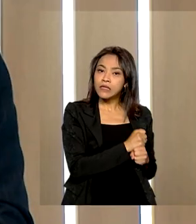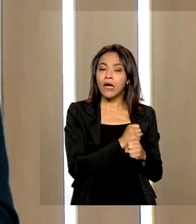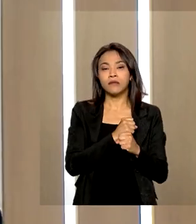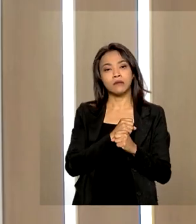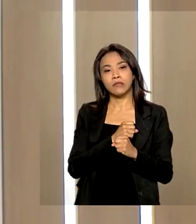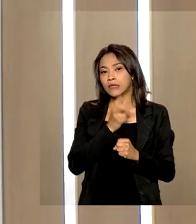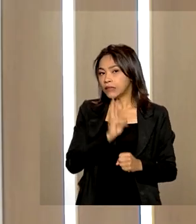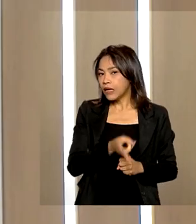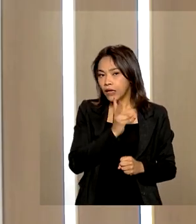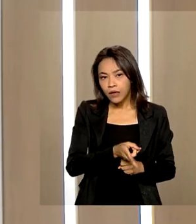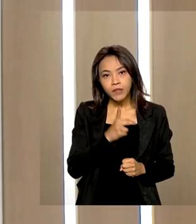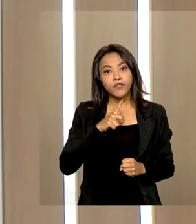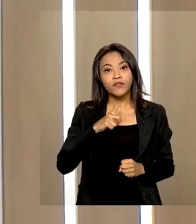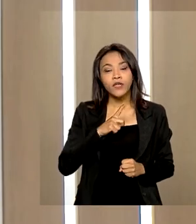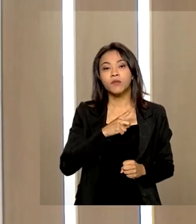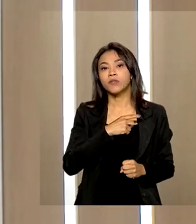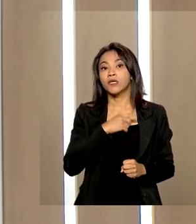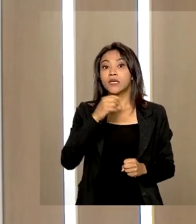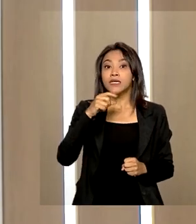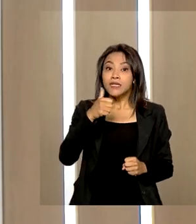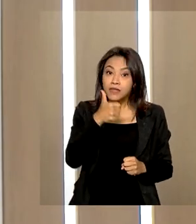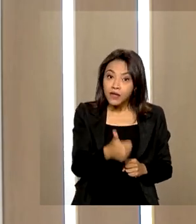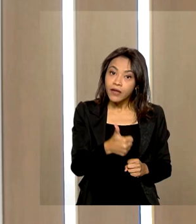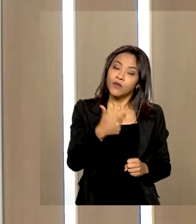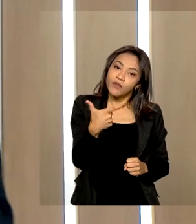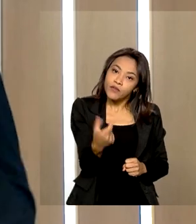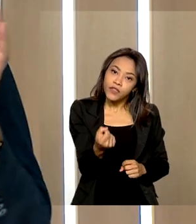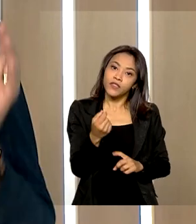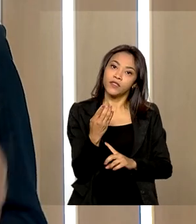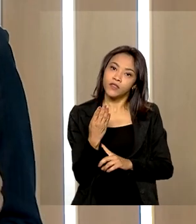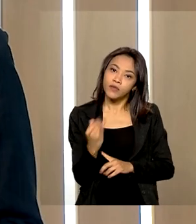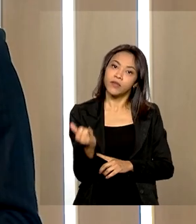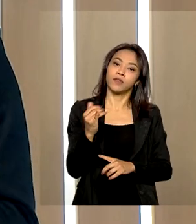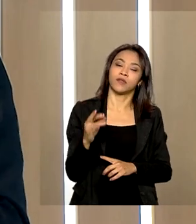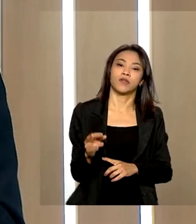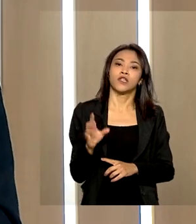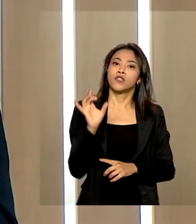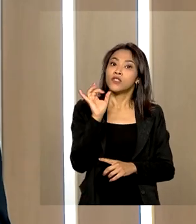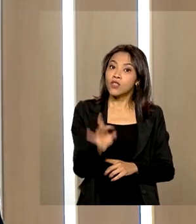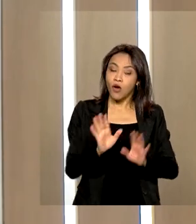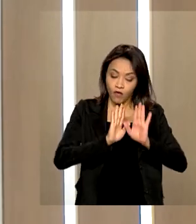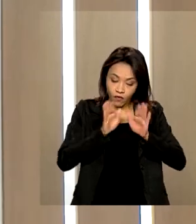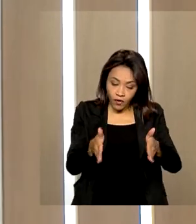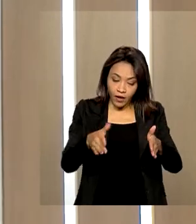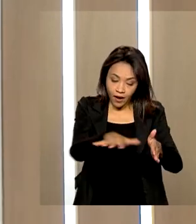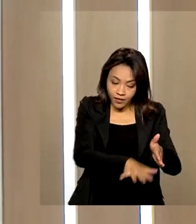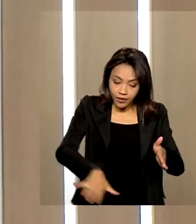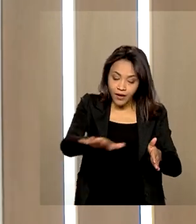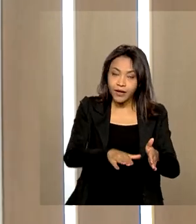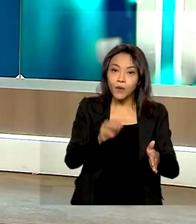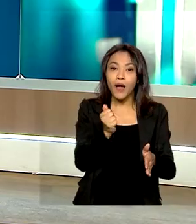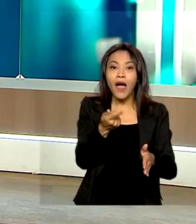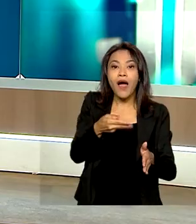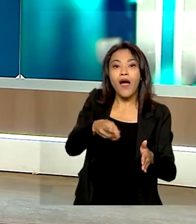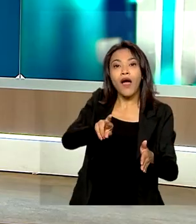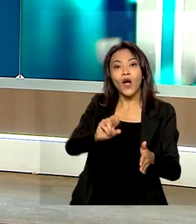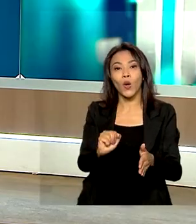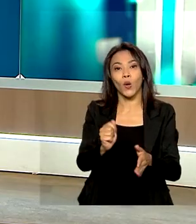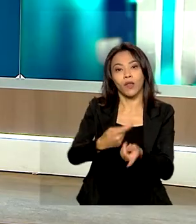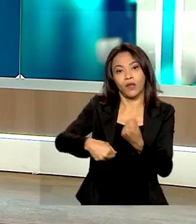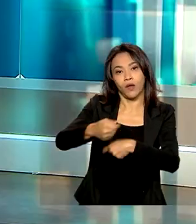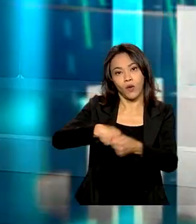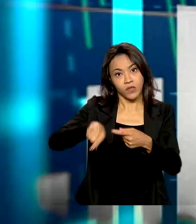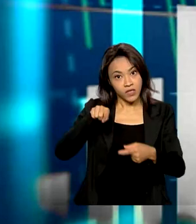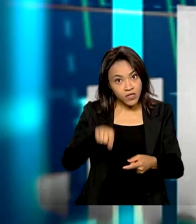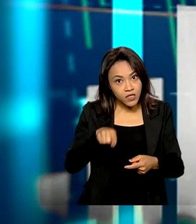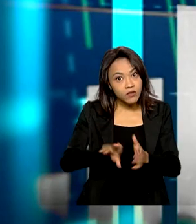ano, nós tivemos uma exportação de 120 bilhões apenas referentes ao agronegócio, o que também foi um